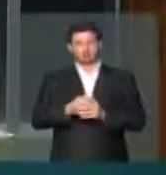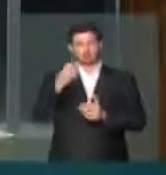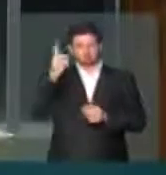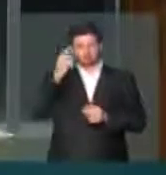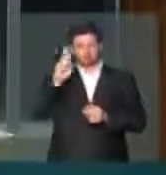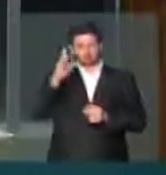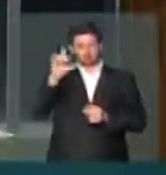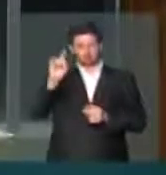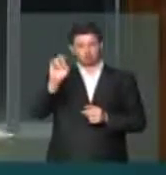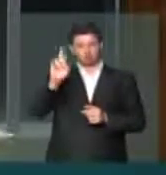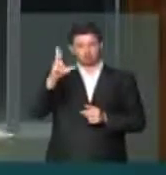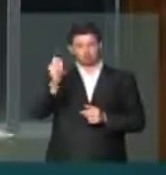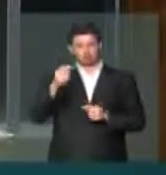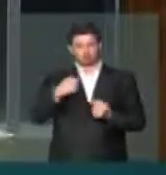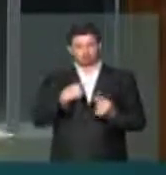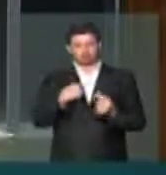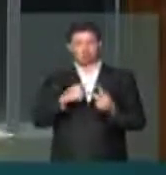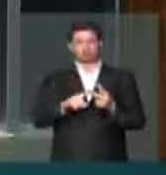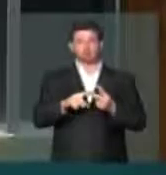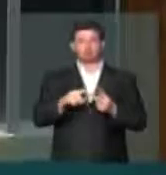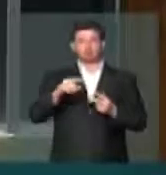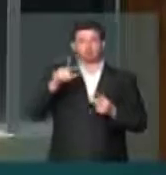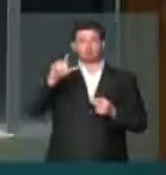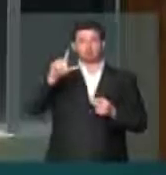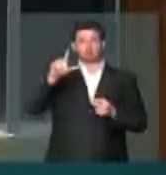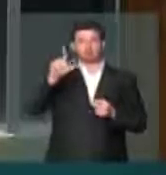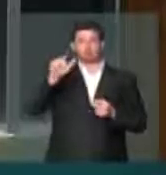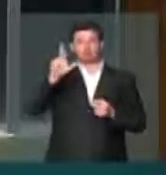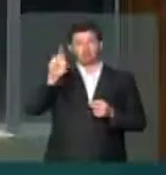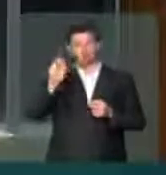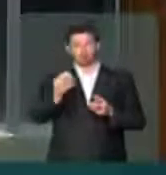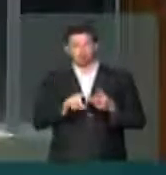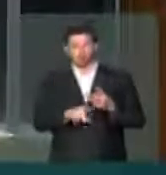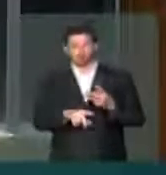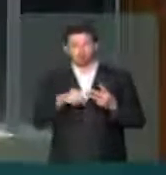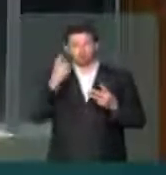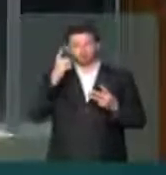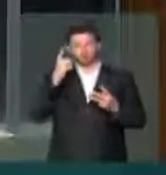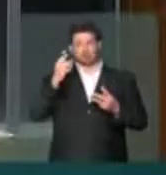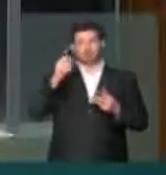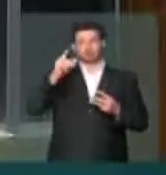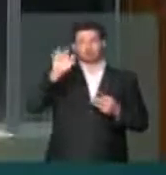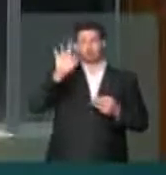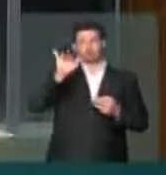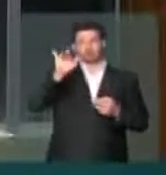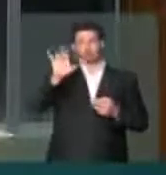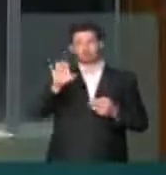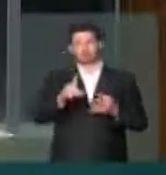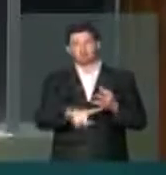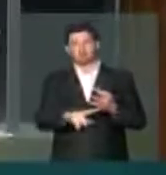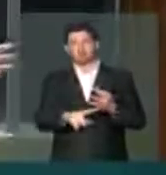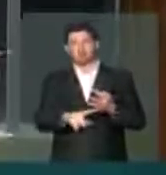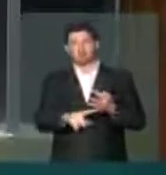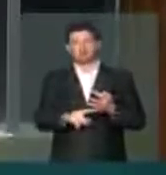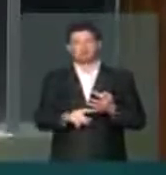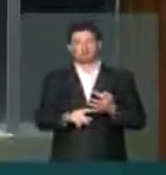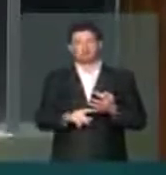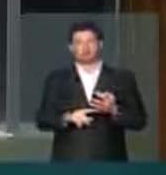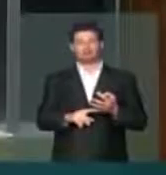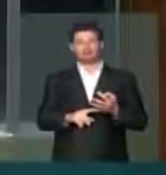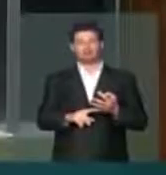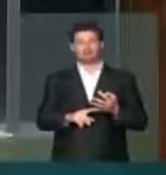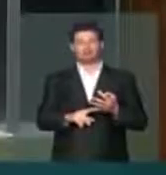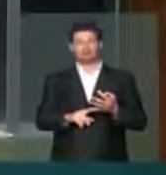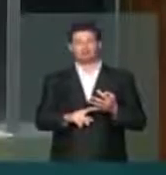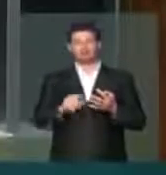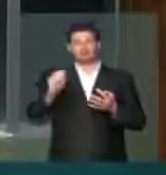deputado Hildo Rocha, o deputado Luiz Lauro, o deputado Roberto Freire e os senadores